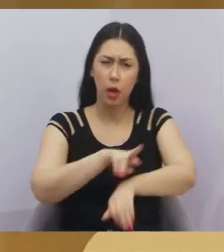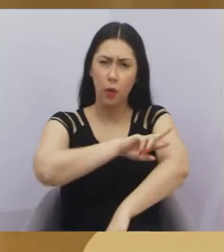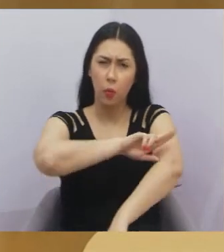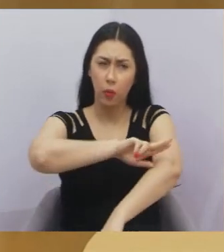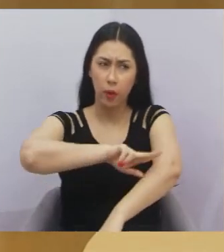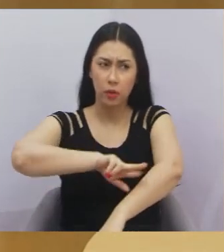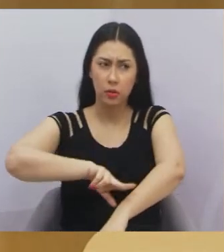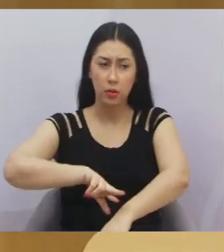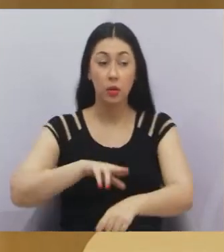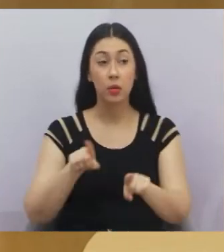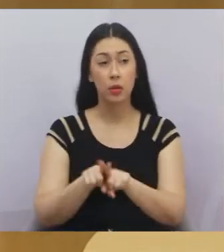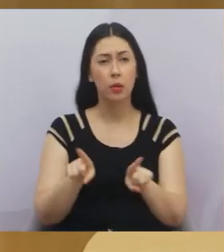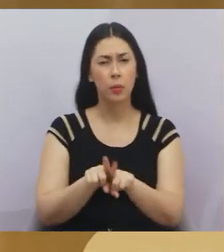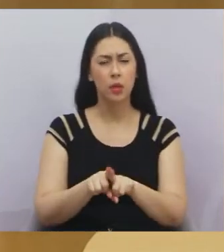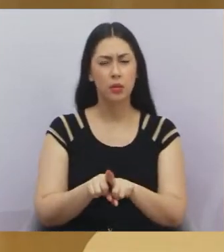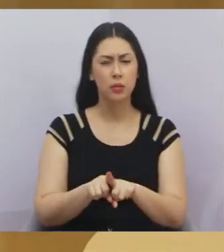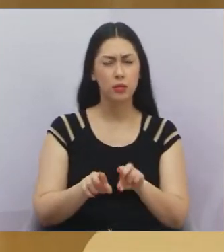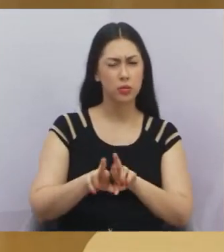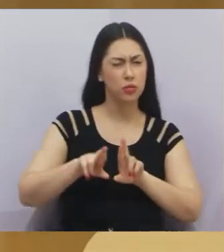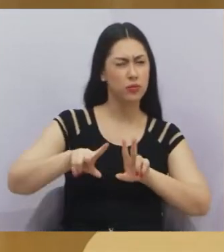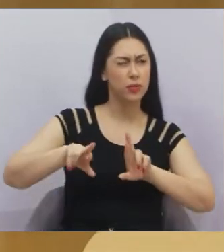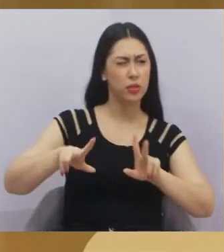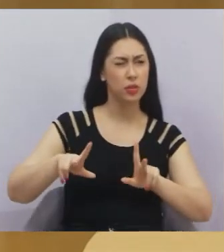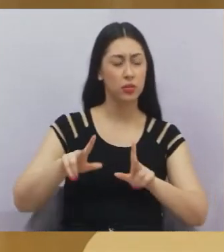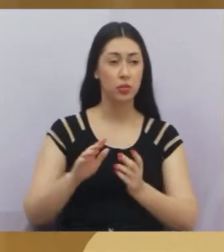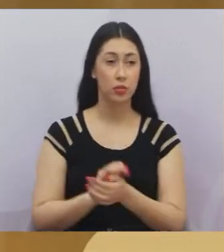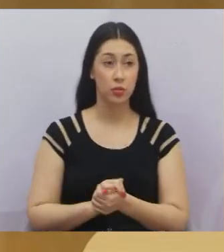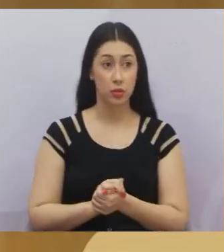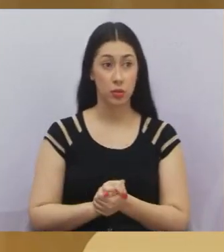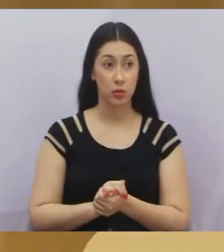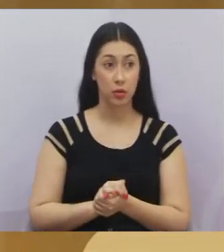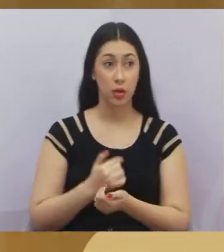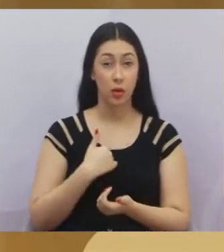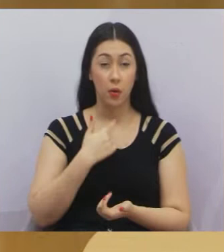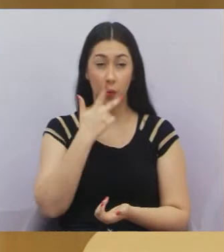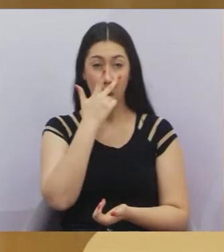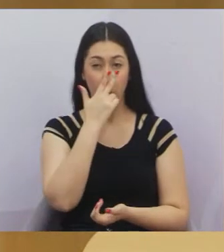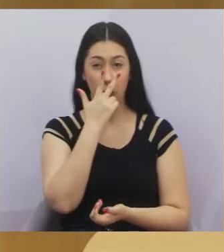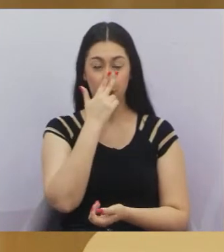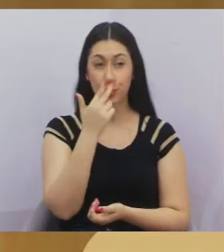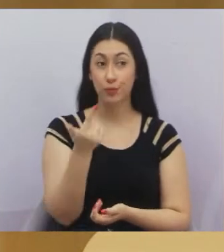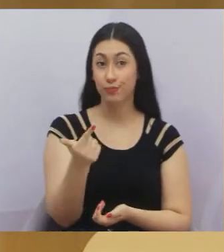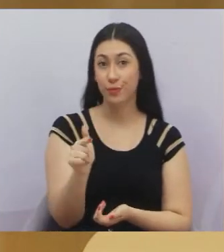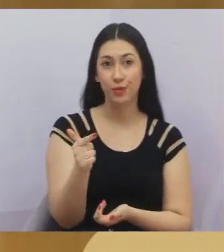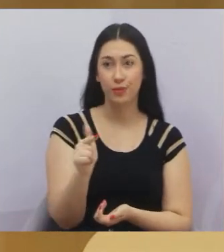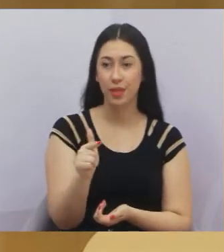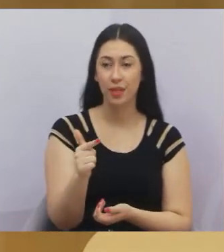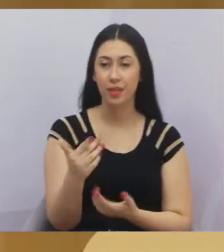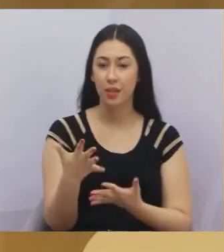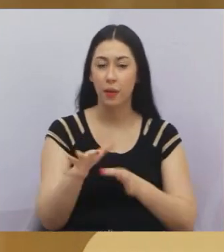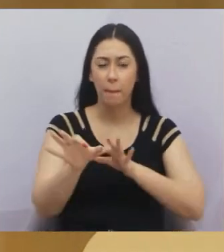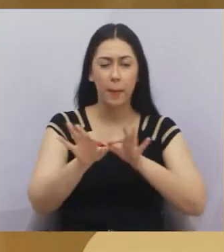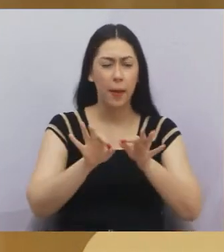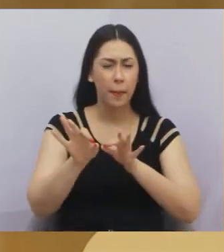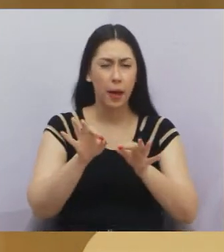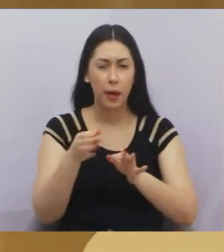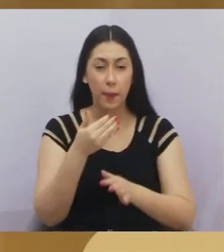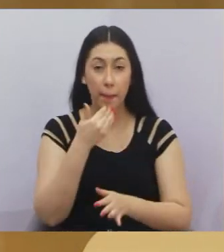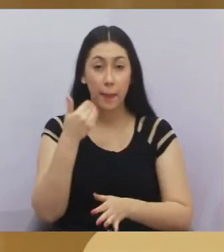vou um pouco contrário do que o Luiz Flávio, eu acho que não existe, Luiz Flávio, melhor programa